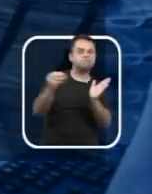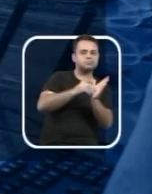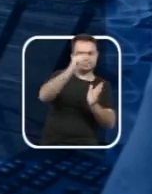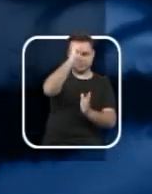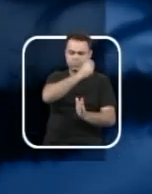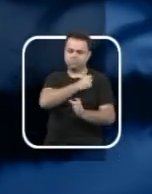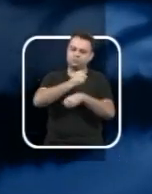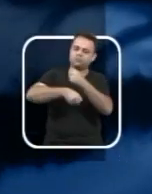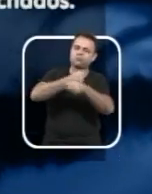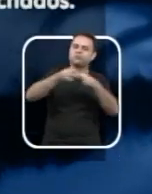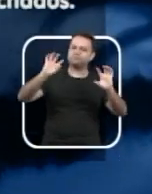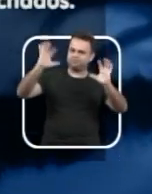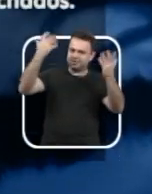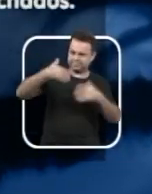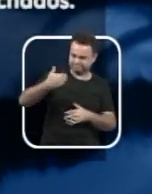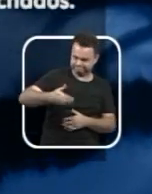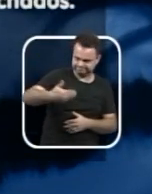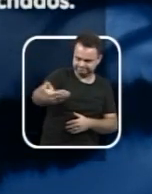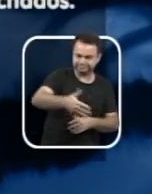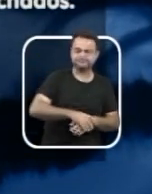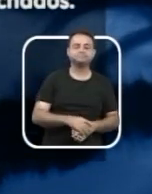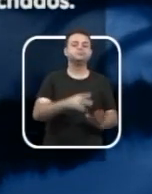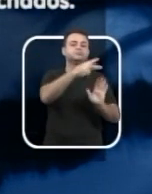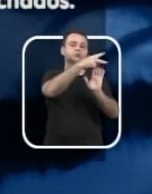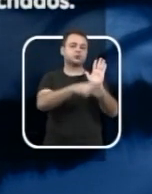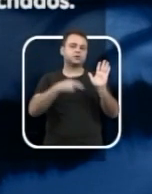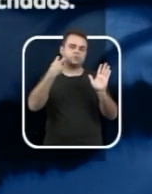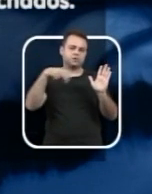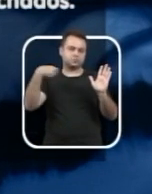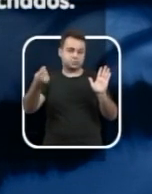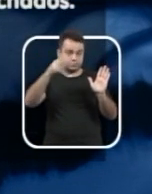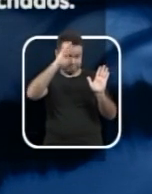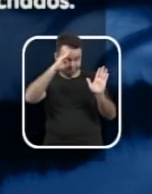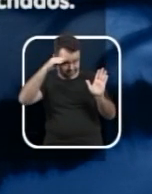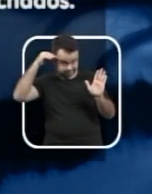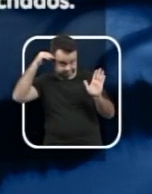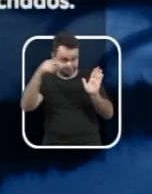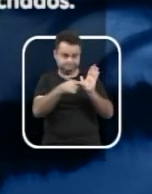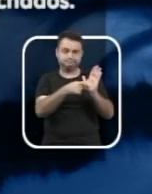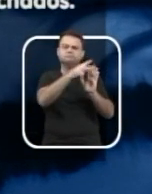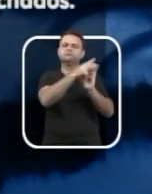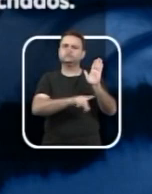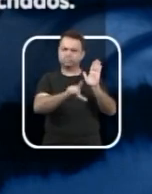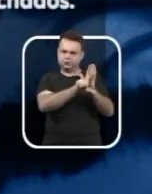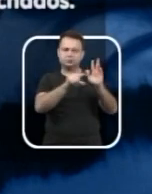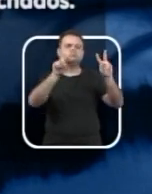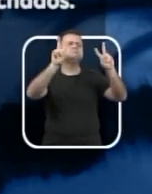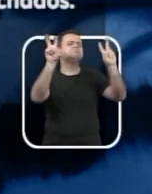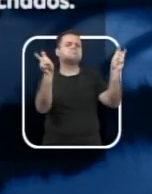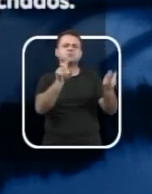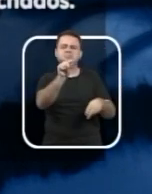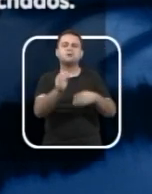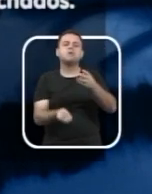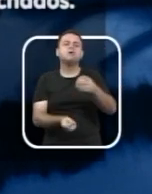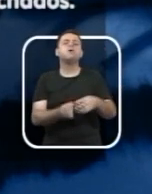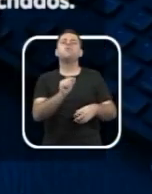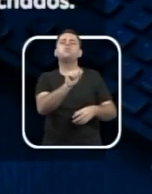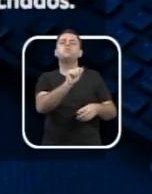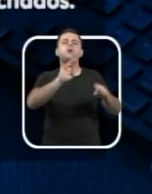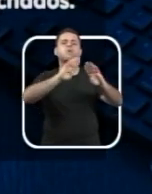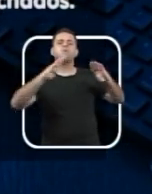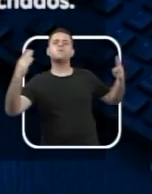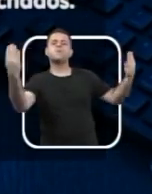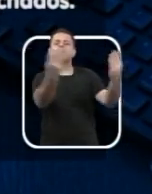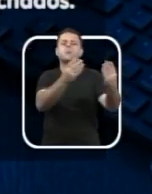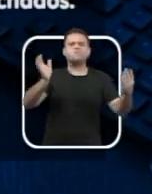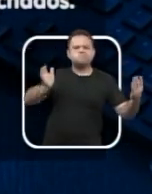do município. Foi apresentado por Jean Dornelas, do MDB, projeto de lei que obriga a implantação de transporte